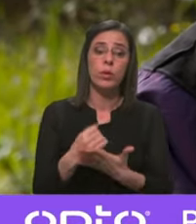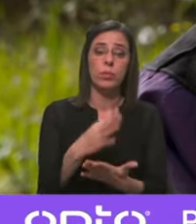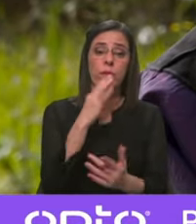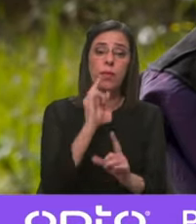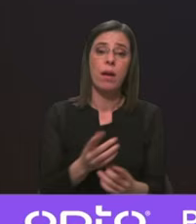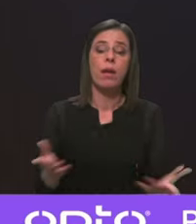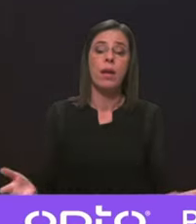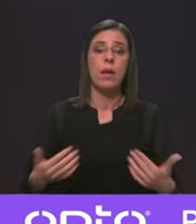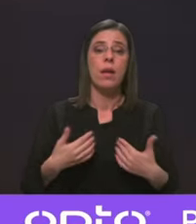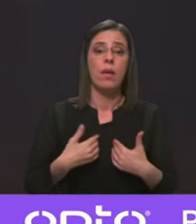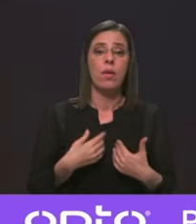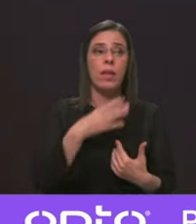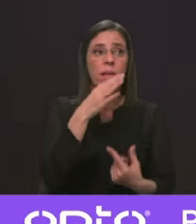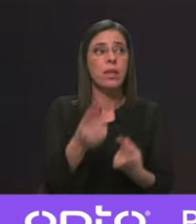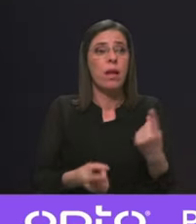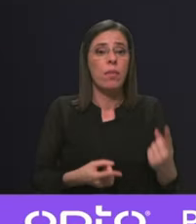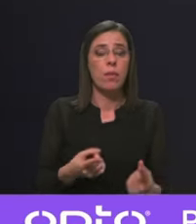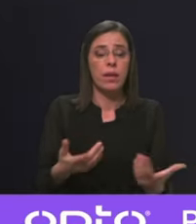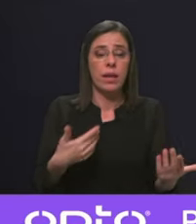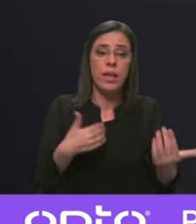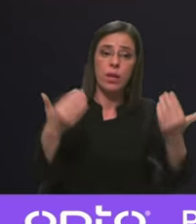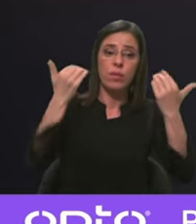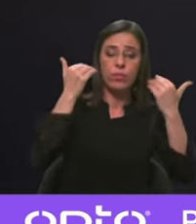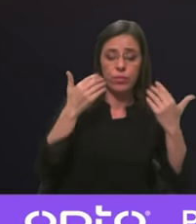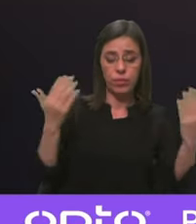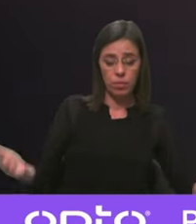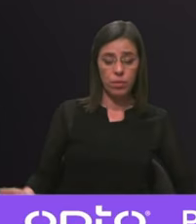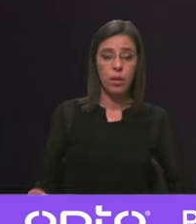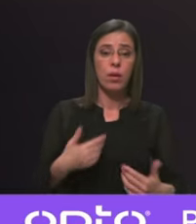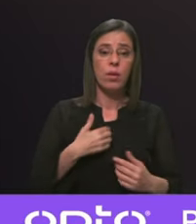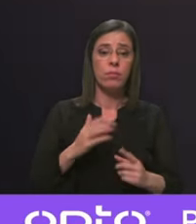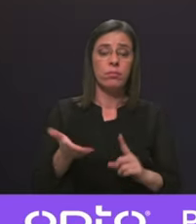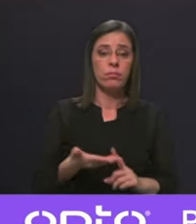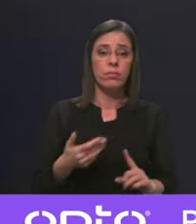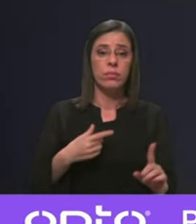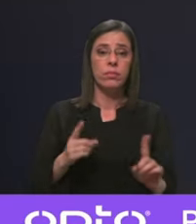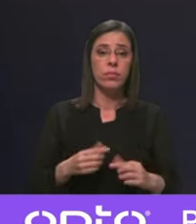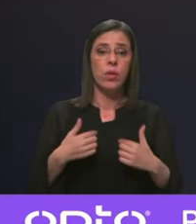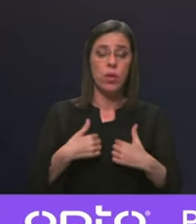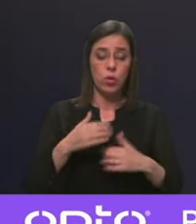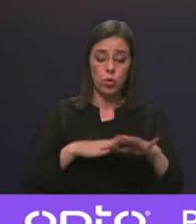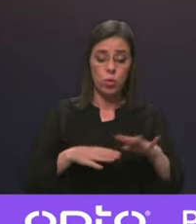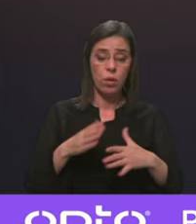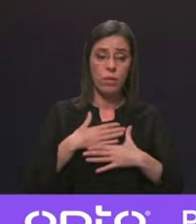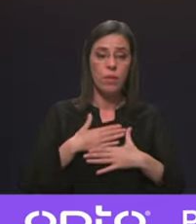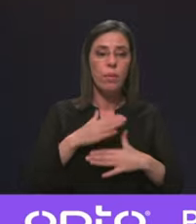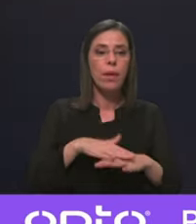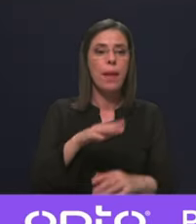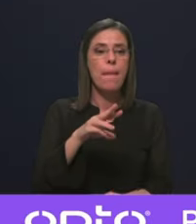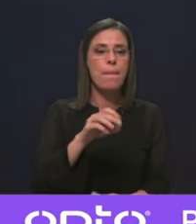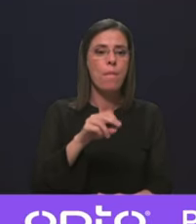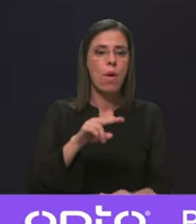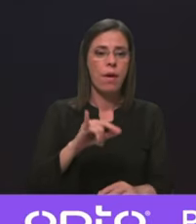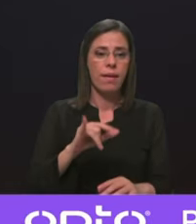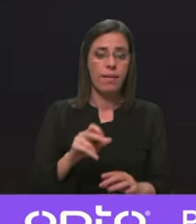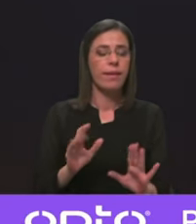pronos eu ho dizer uma coisa de informar não sou castigada porque eu sou fazer isso por